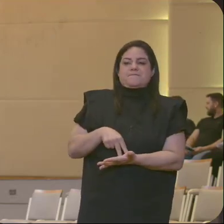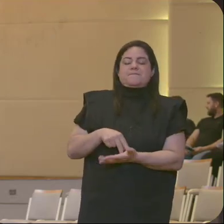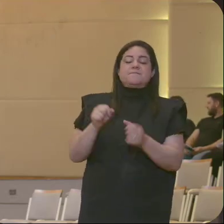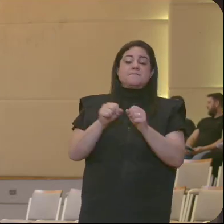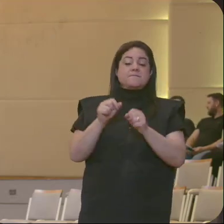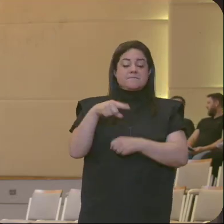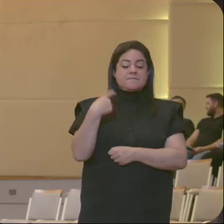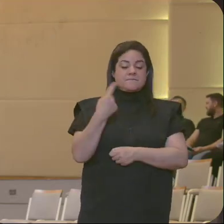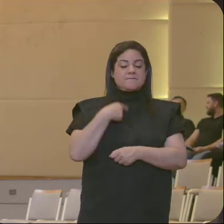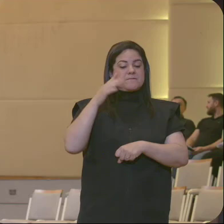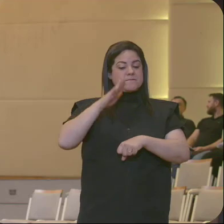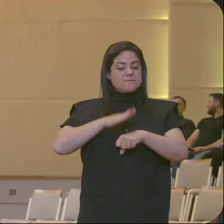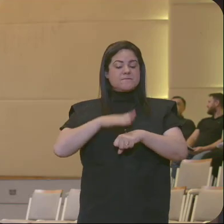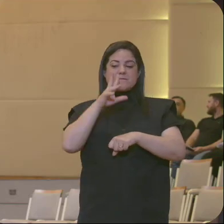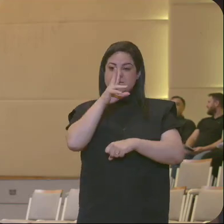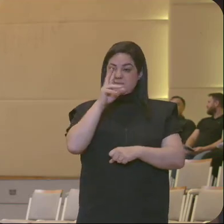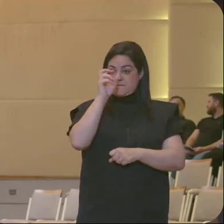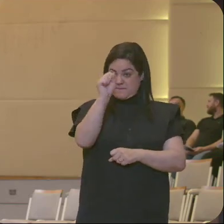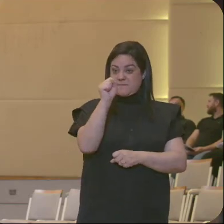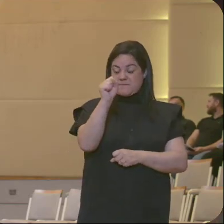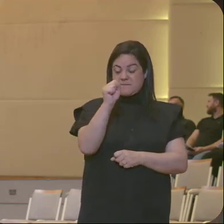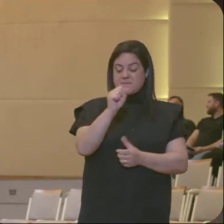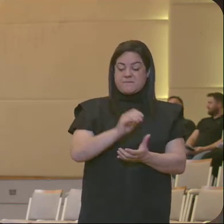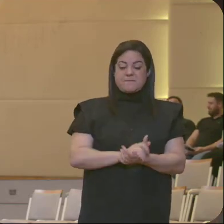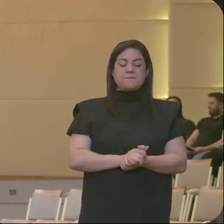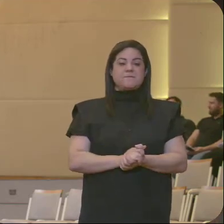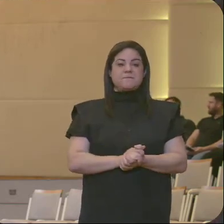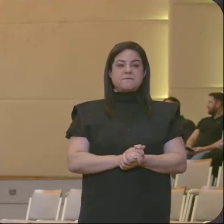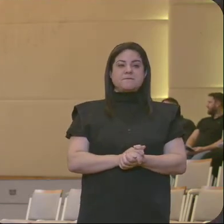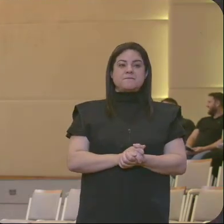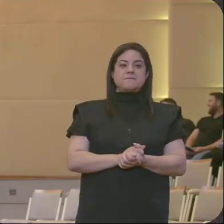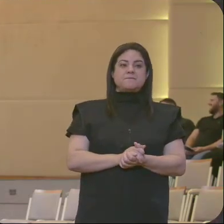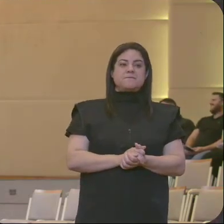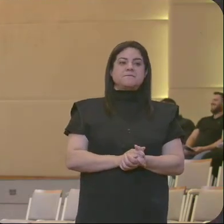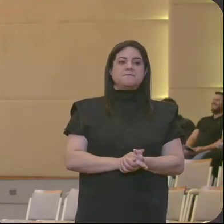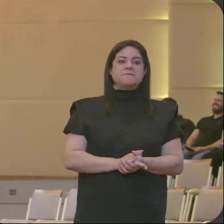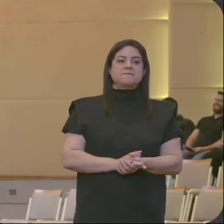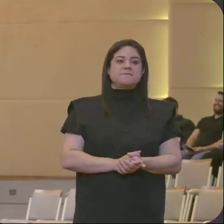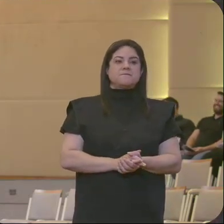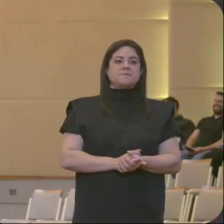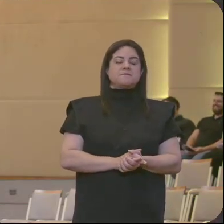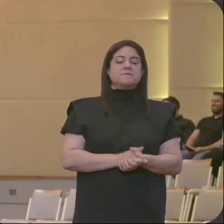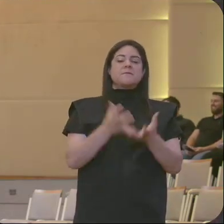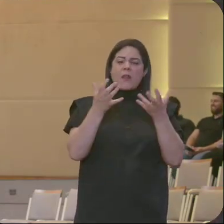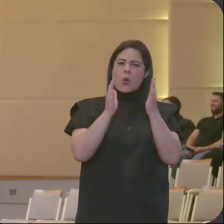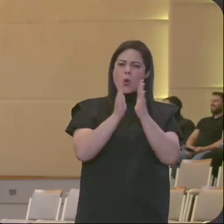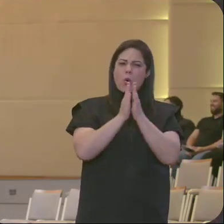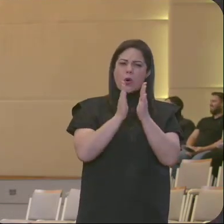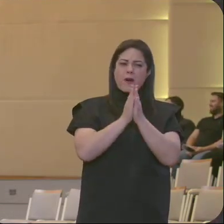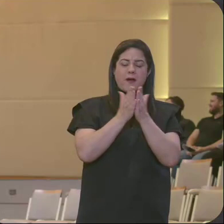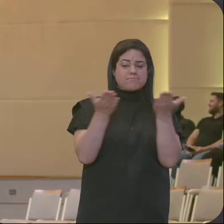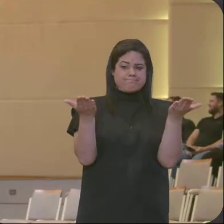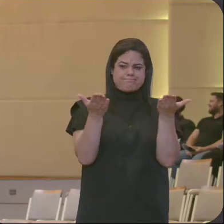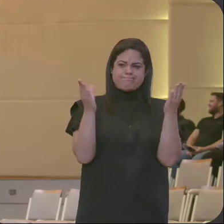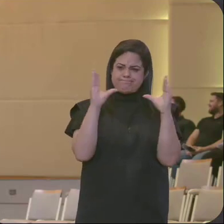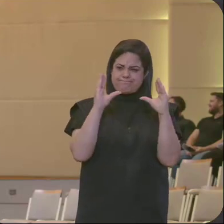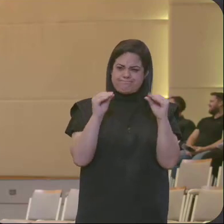torna mais do que vencedores. Queria orar com você nessa